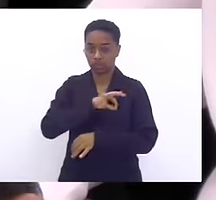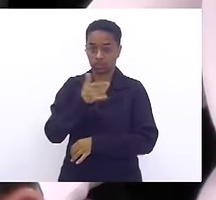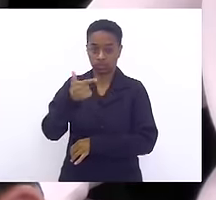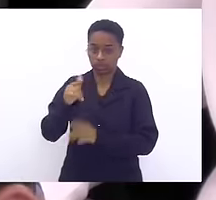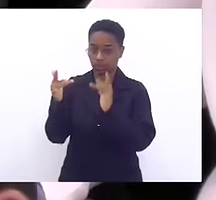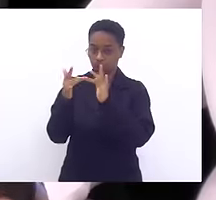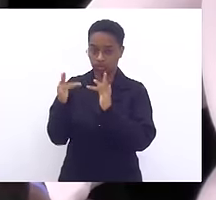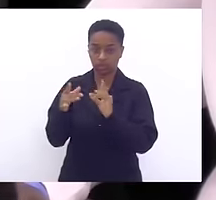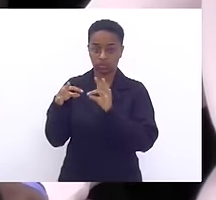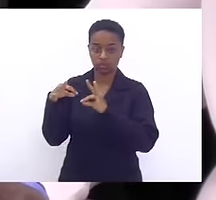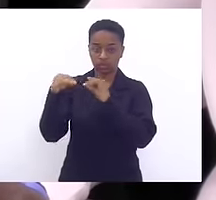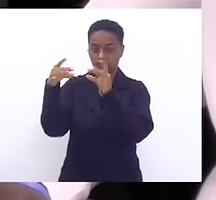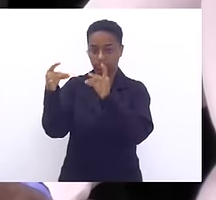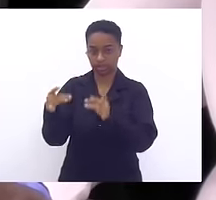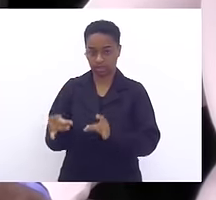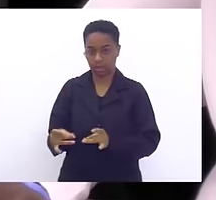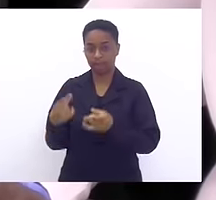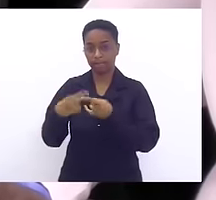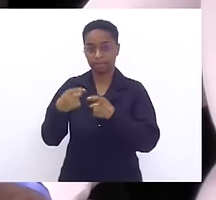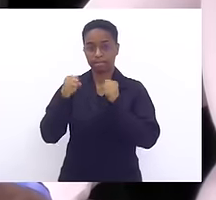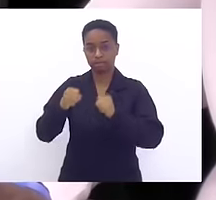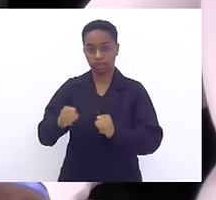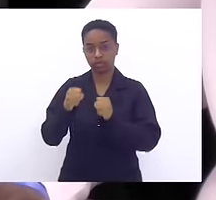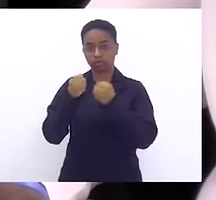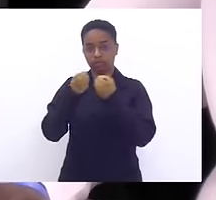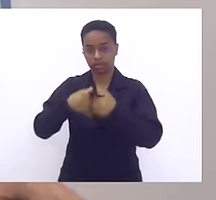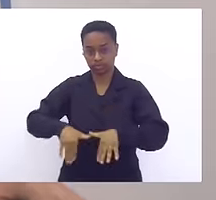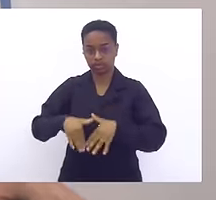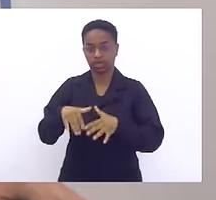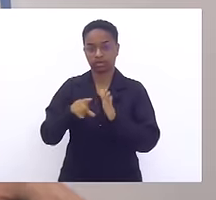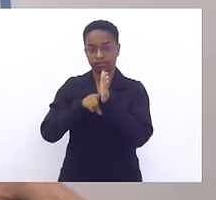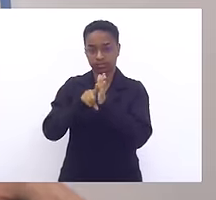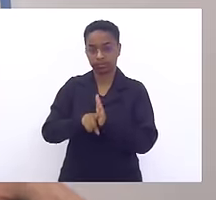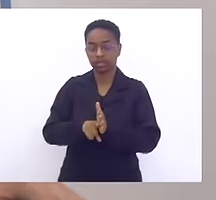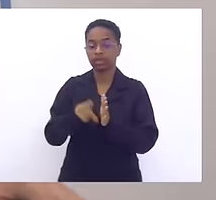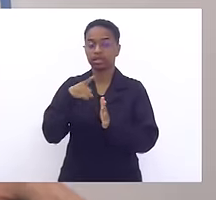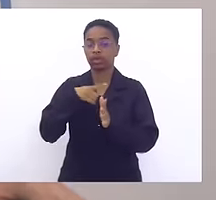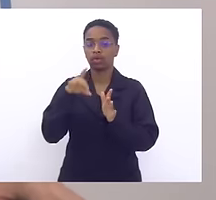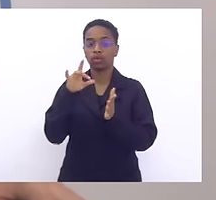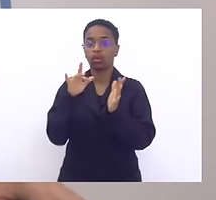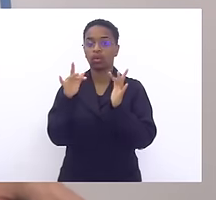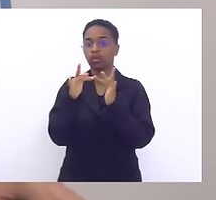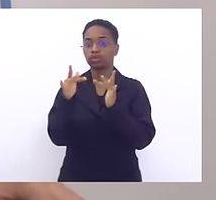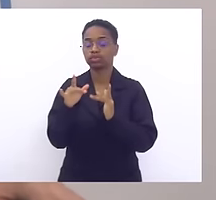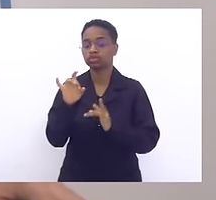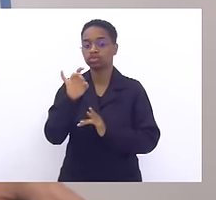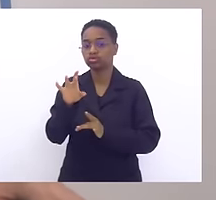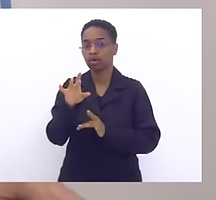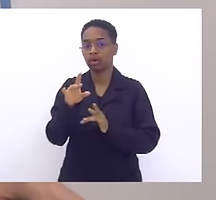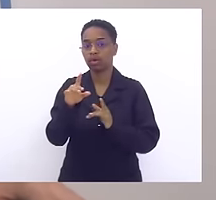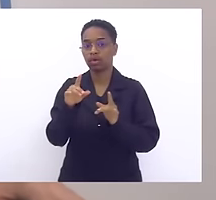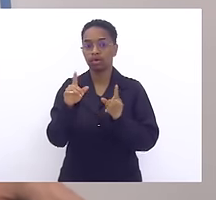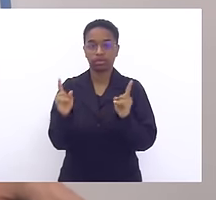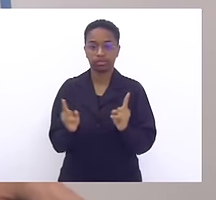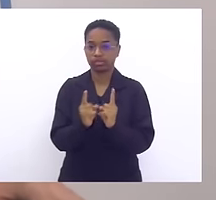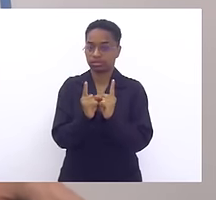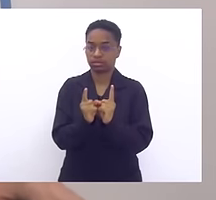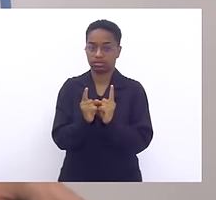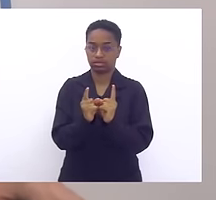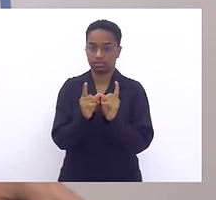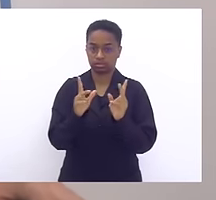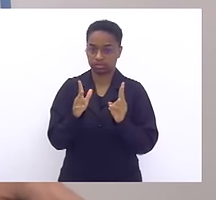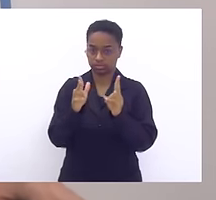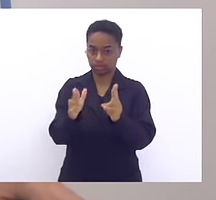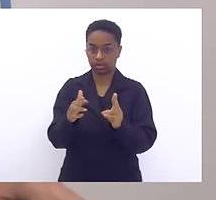inquérito sobre pena de prejudicar a investigação o senhor tem acesso algum motivo pelo qual a pele tá aqui então eu estou lhe